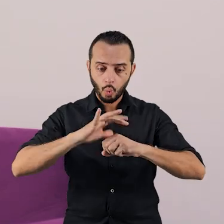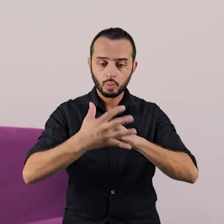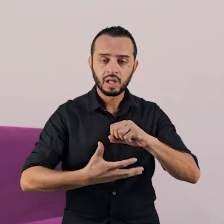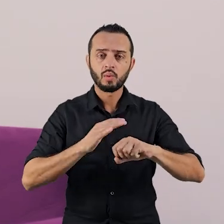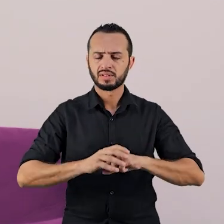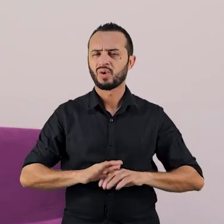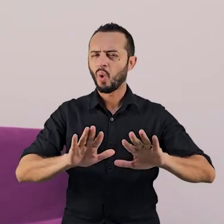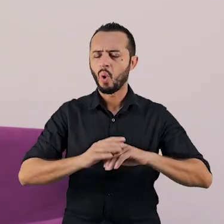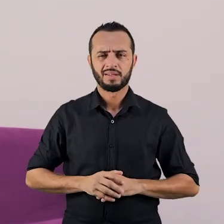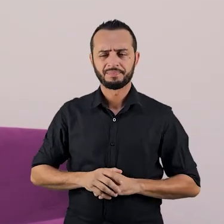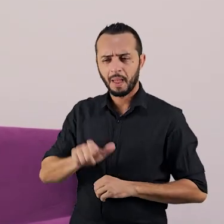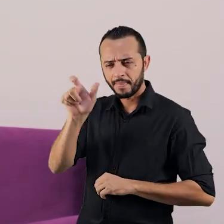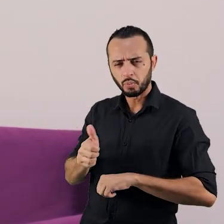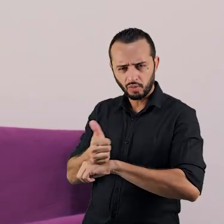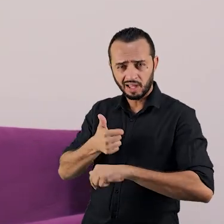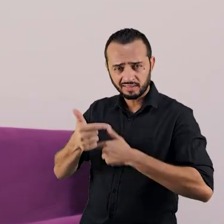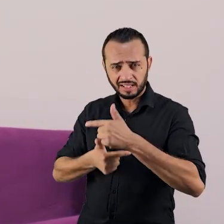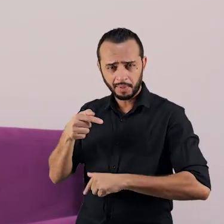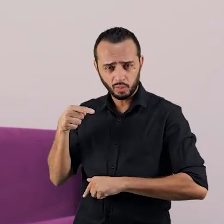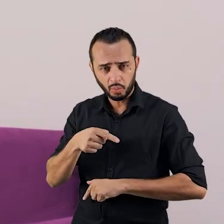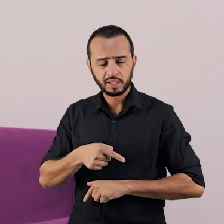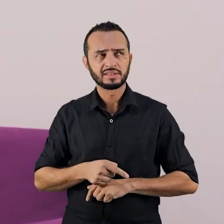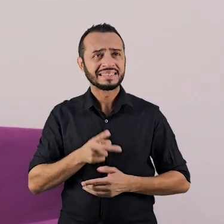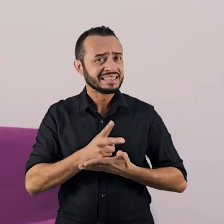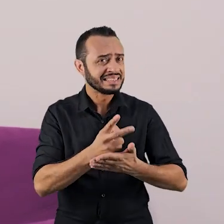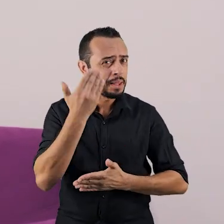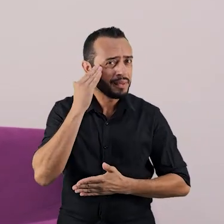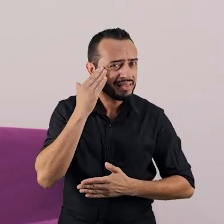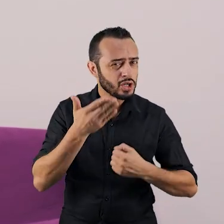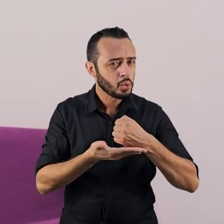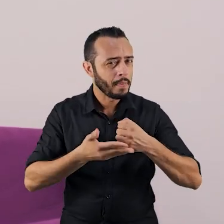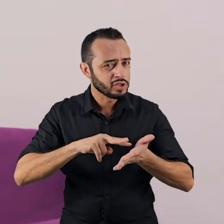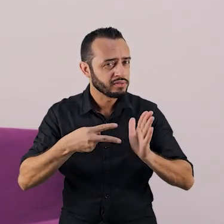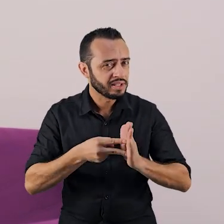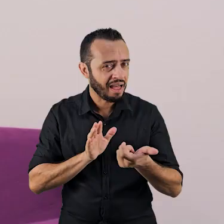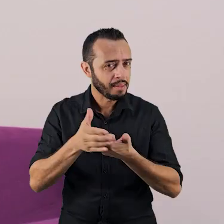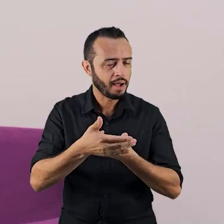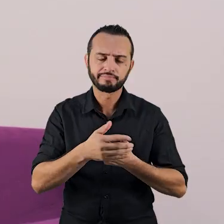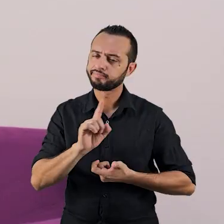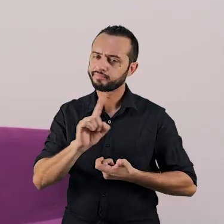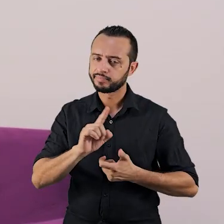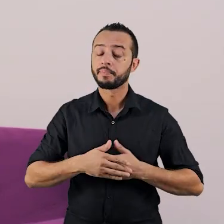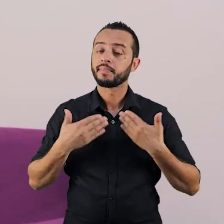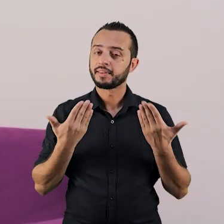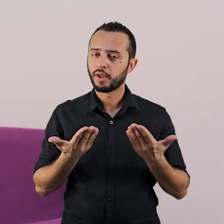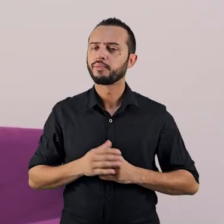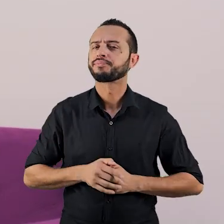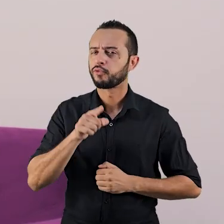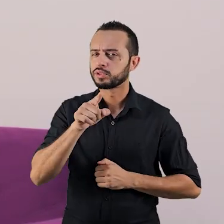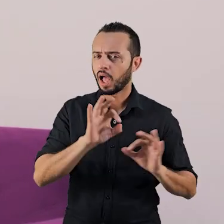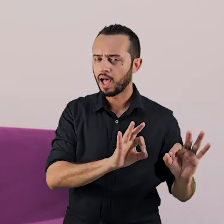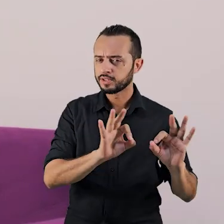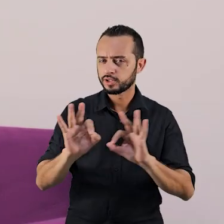nem sempre quem está trabalhando com isso entende o fundamento, o significado dessas palavras. Então, quem